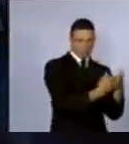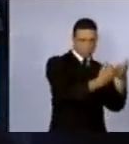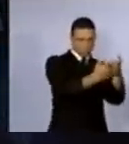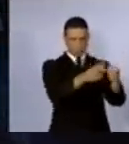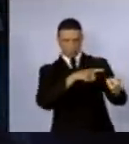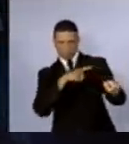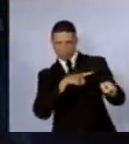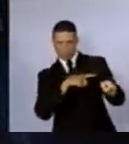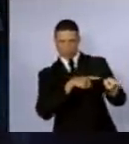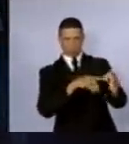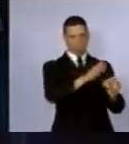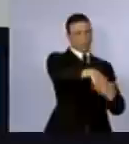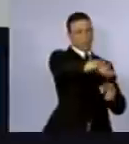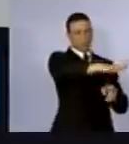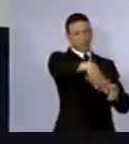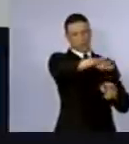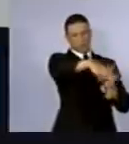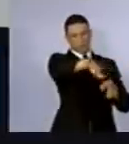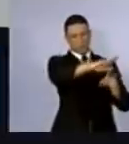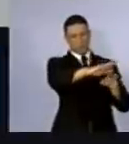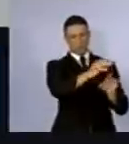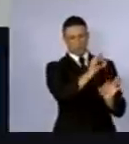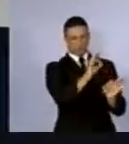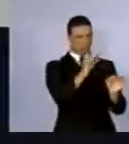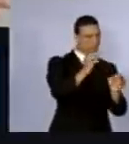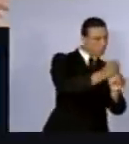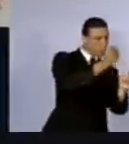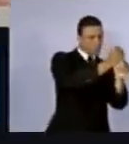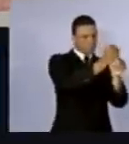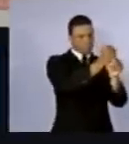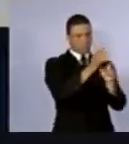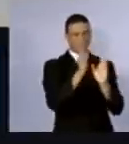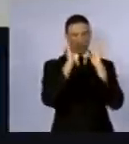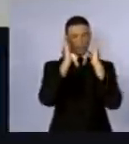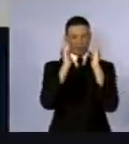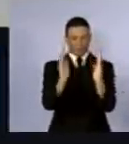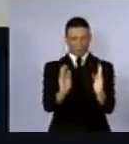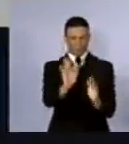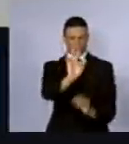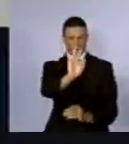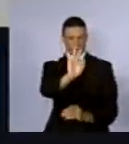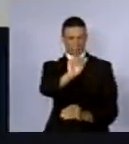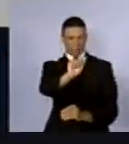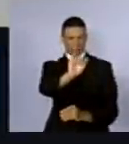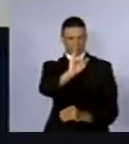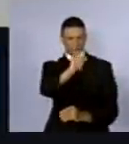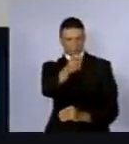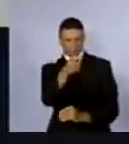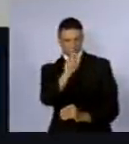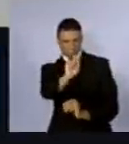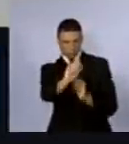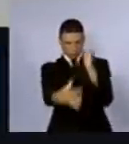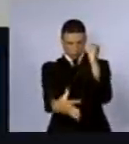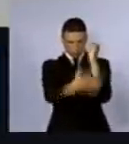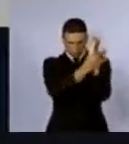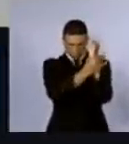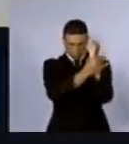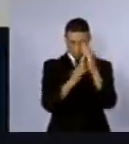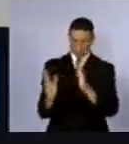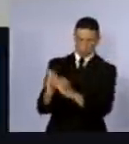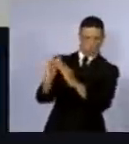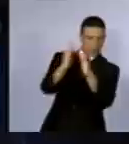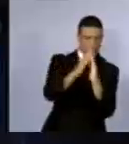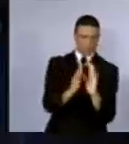colocadas fora daquela faixa, ou dentro da faixa que seria de proteção ou de não permissão de